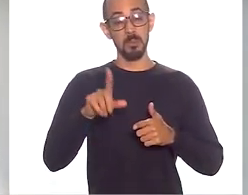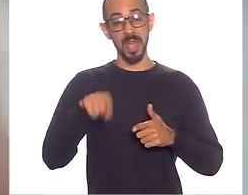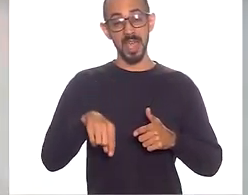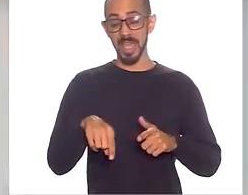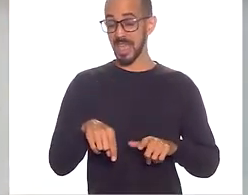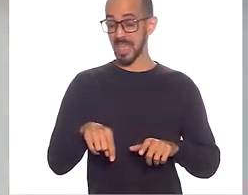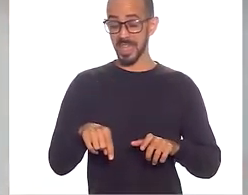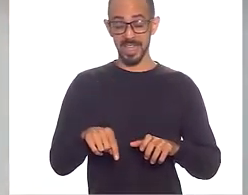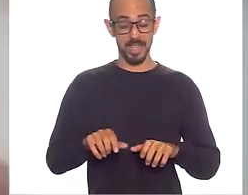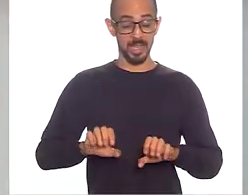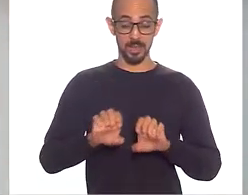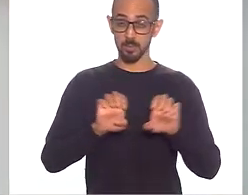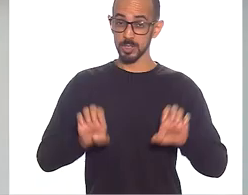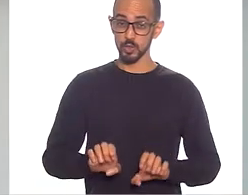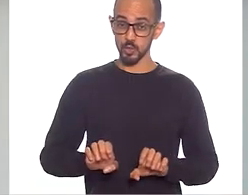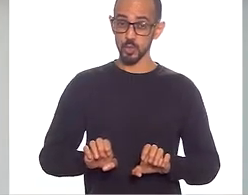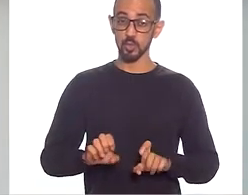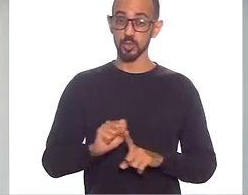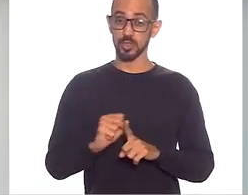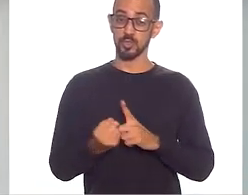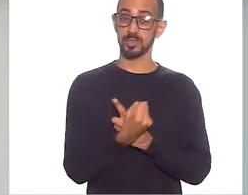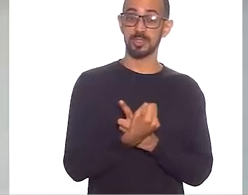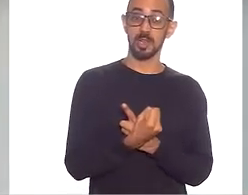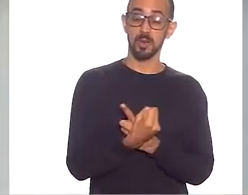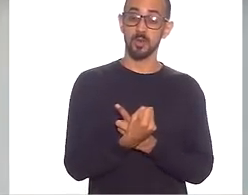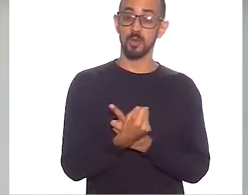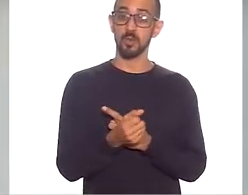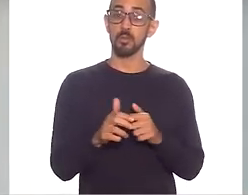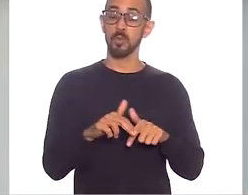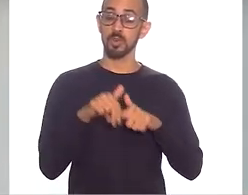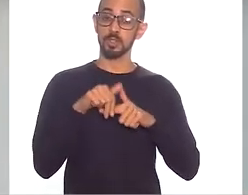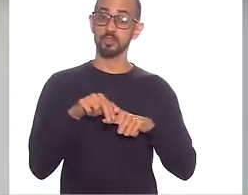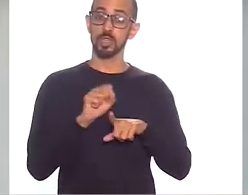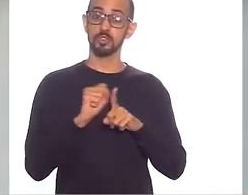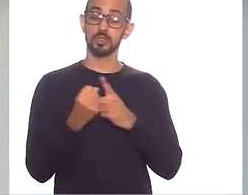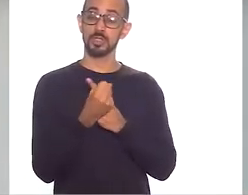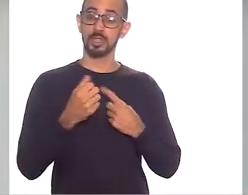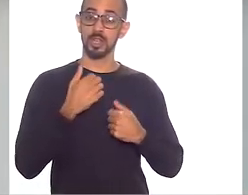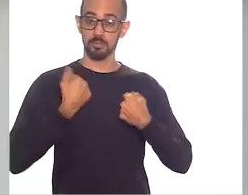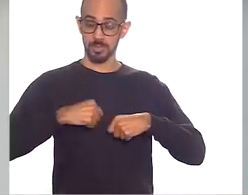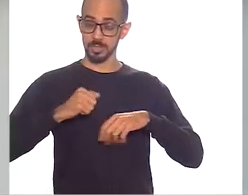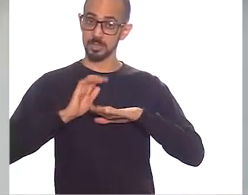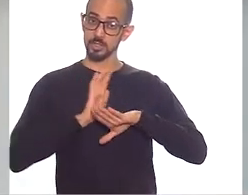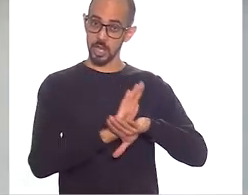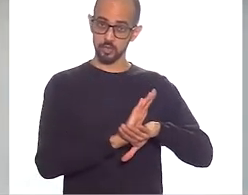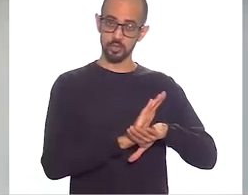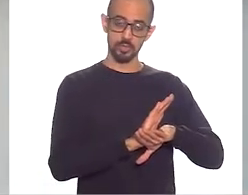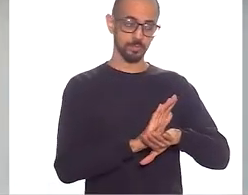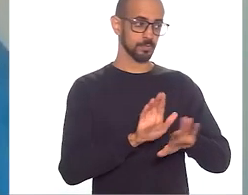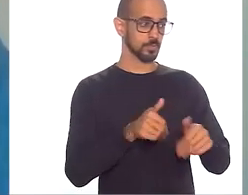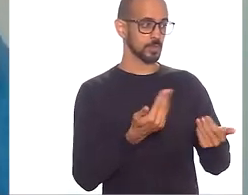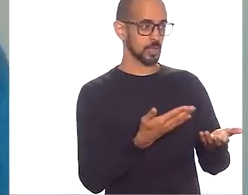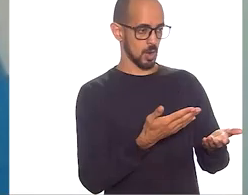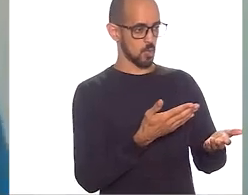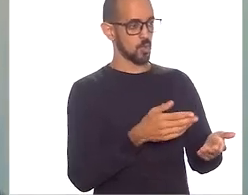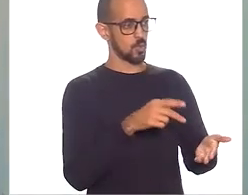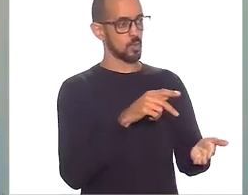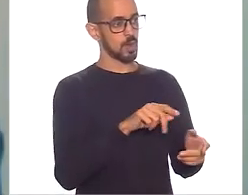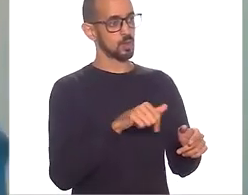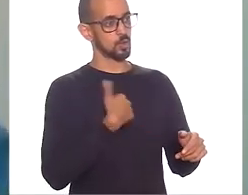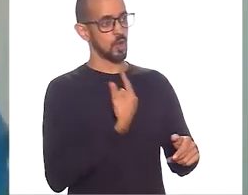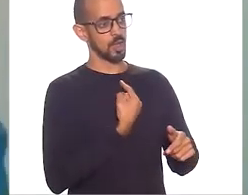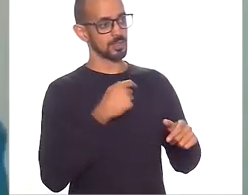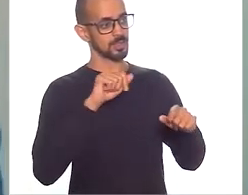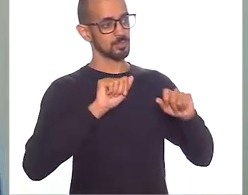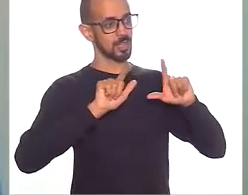né? Muito estrutural. Então, por isso que a sociedade civil tem que ajudar. Não tem jeito. E tem, assim, a gente está na